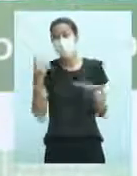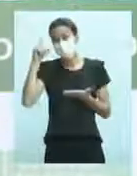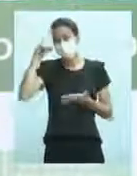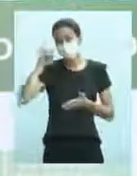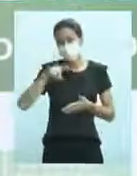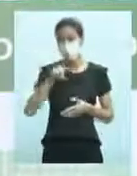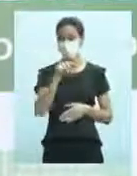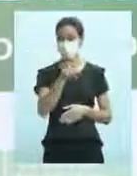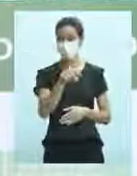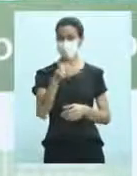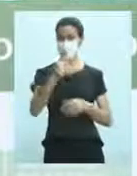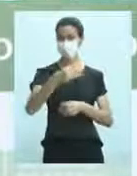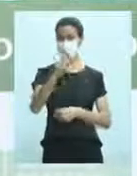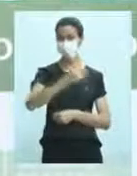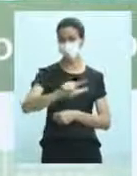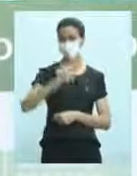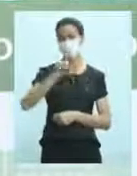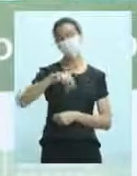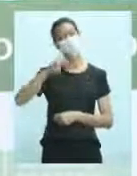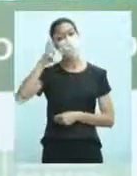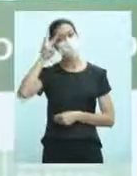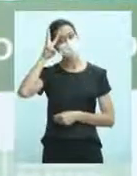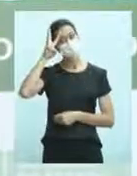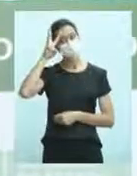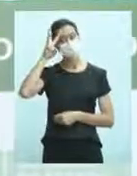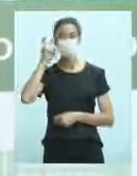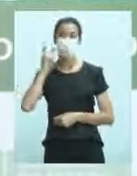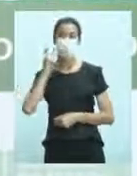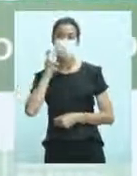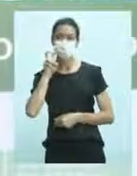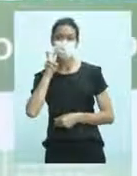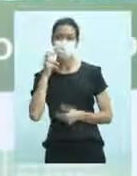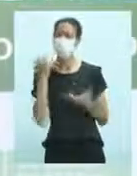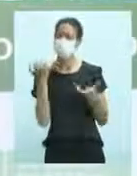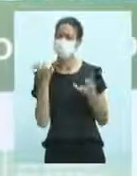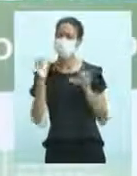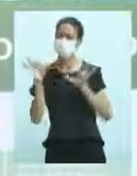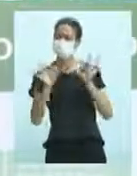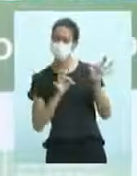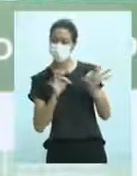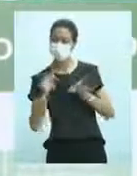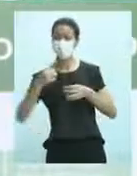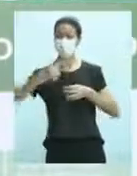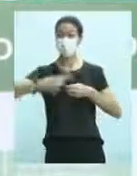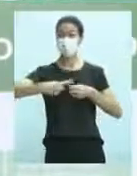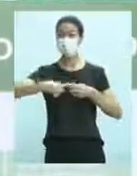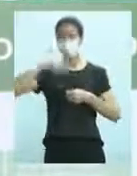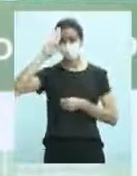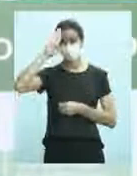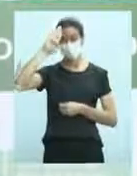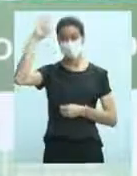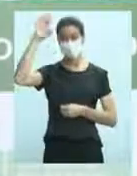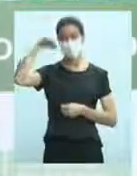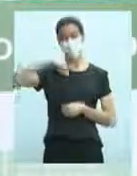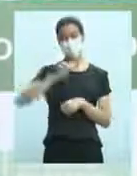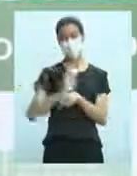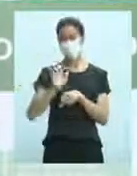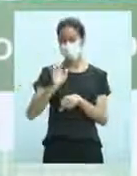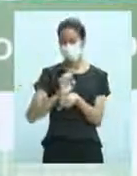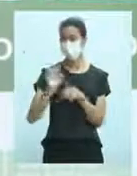construir essa logística para que nos principais cidades do estado nós tenhamos os testes convencionais